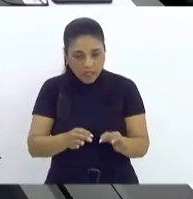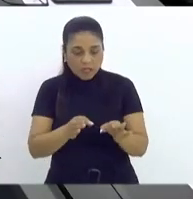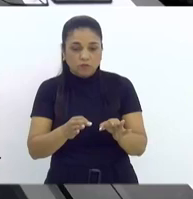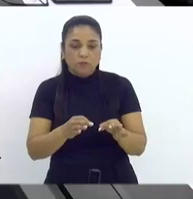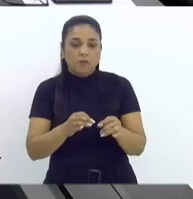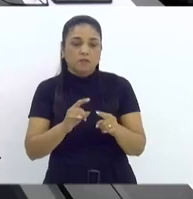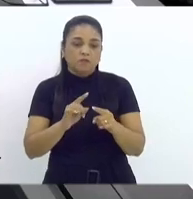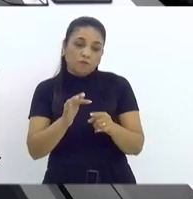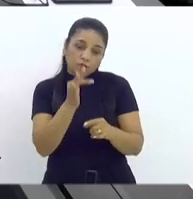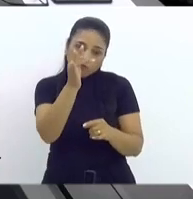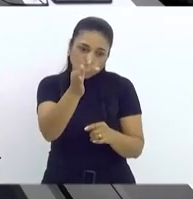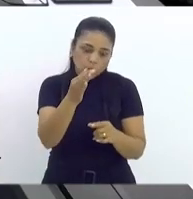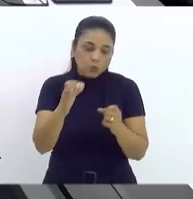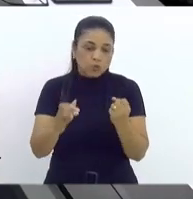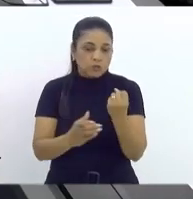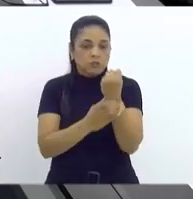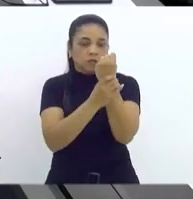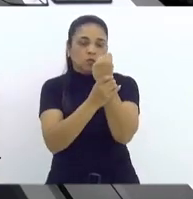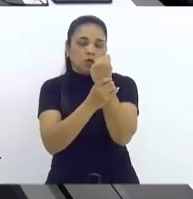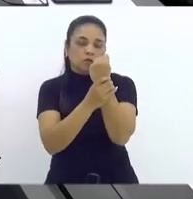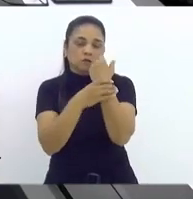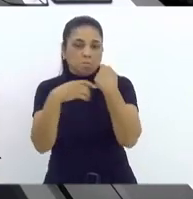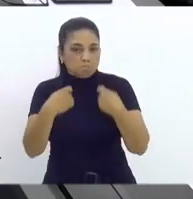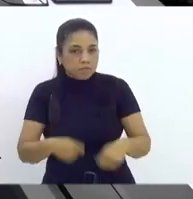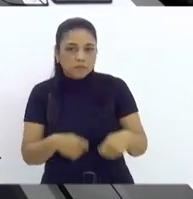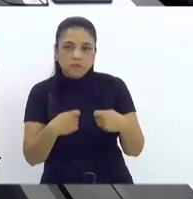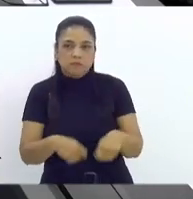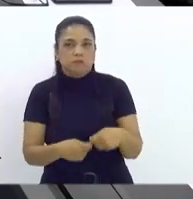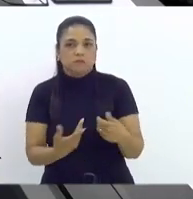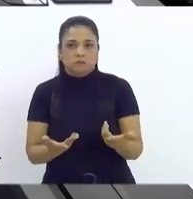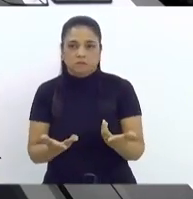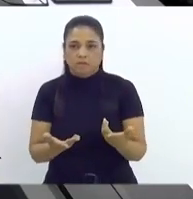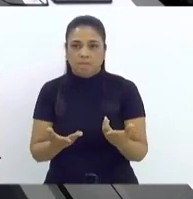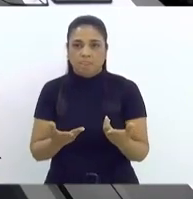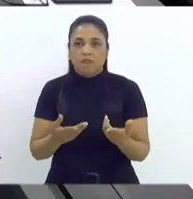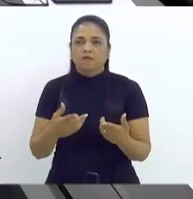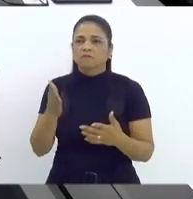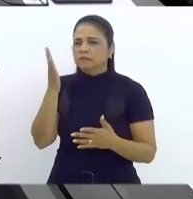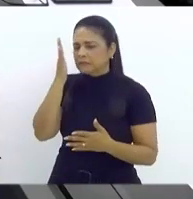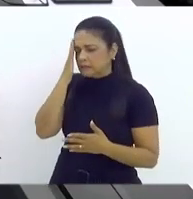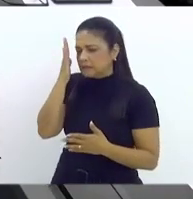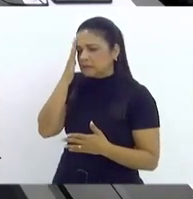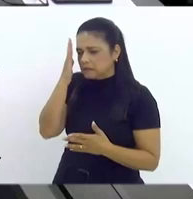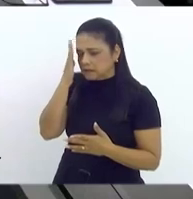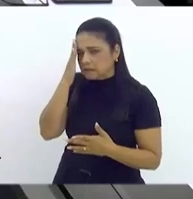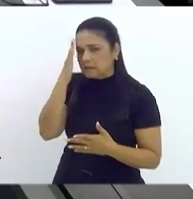nenhuma situação de segurança. É, questão de ventilação, tudo Exatamente. Isso, a gente sabe que a